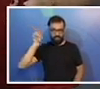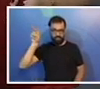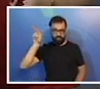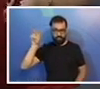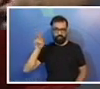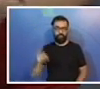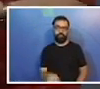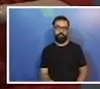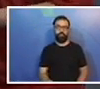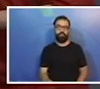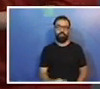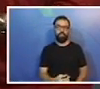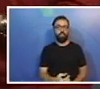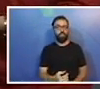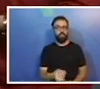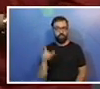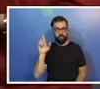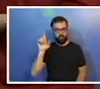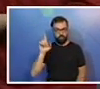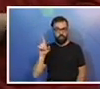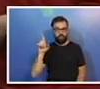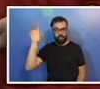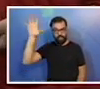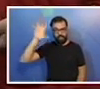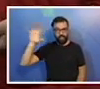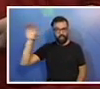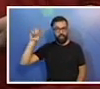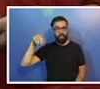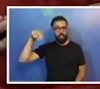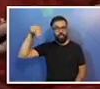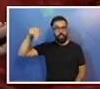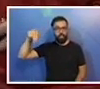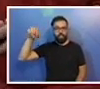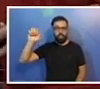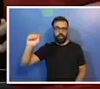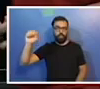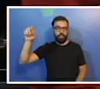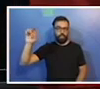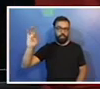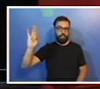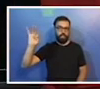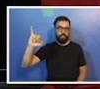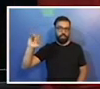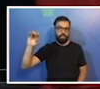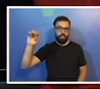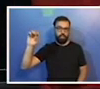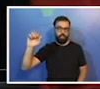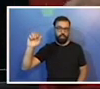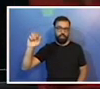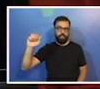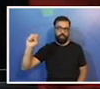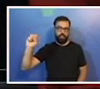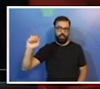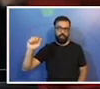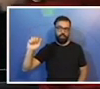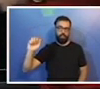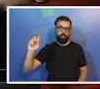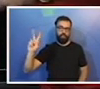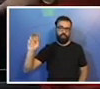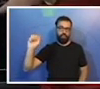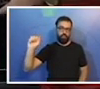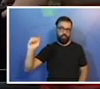a caçar? Então, lá ele era uma espécie nativa. Quando ele veio para o Sudeste,